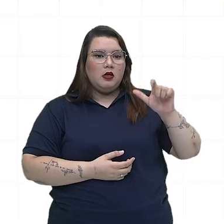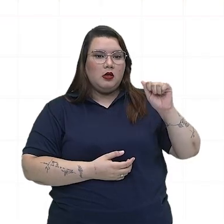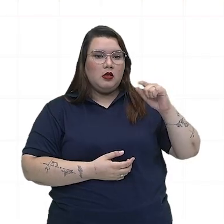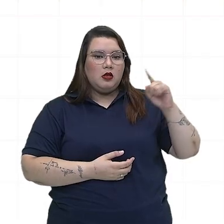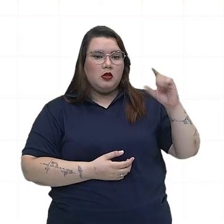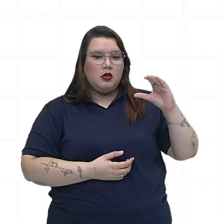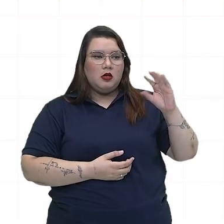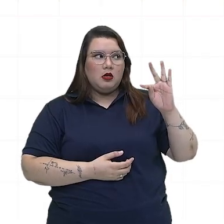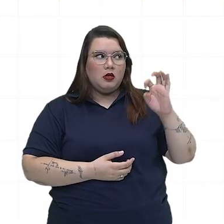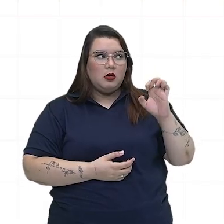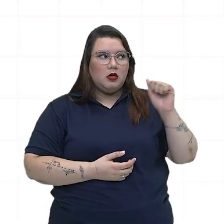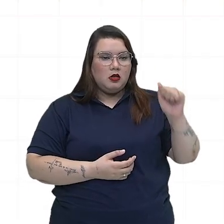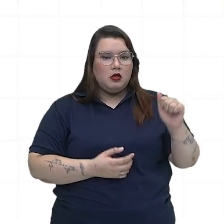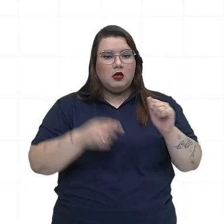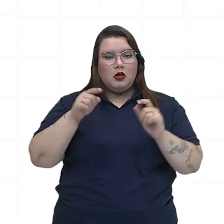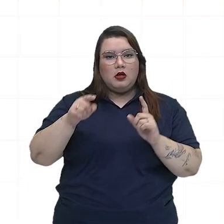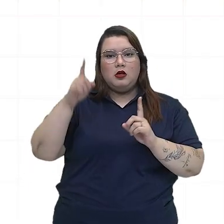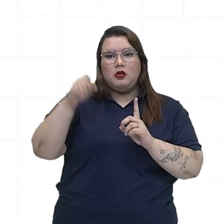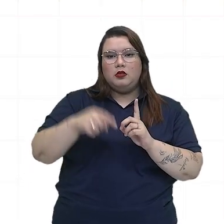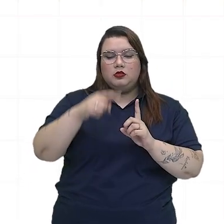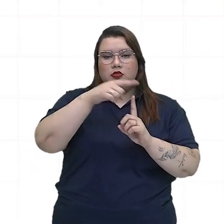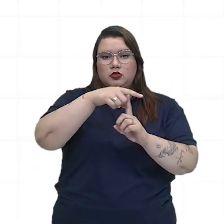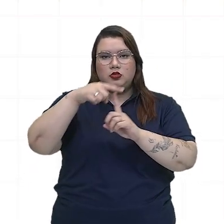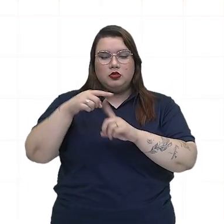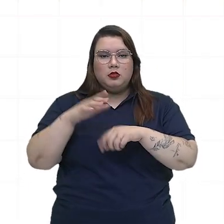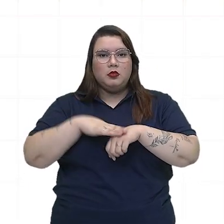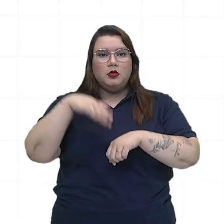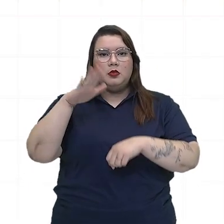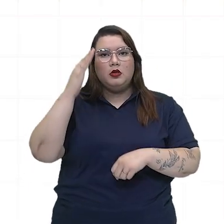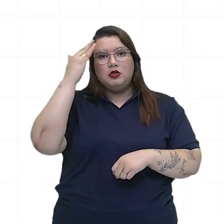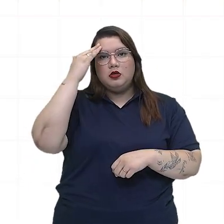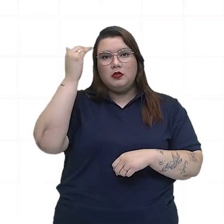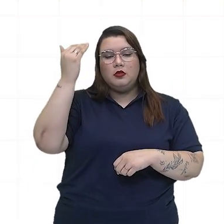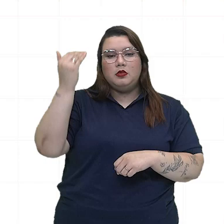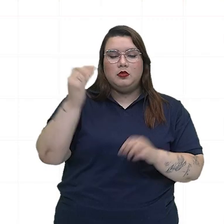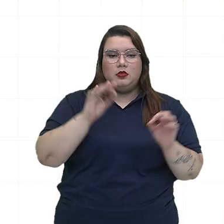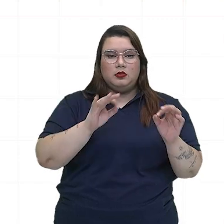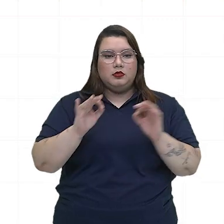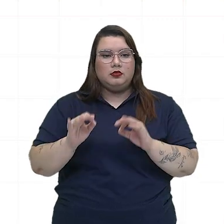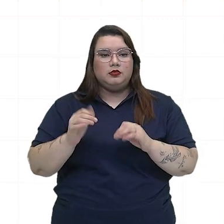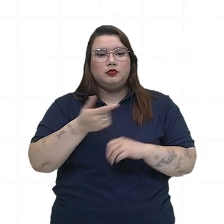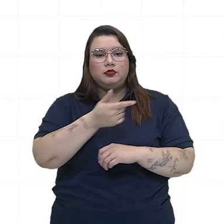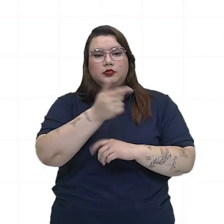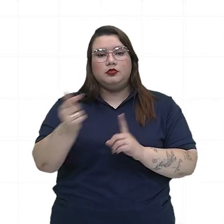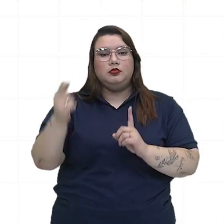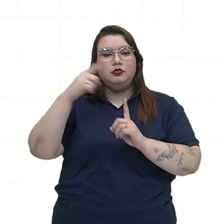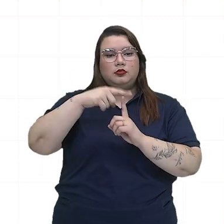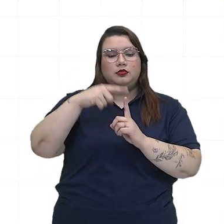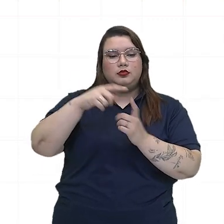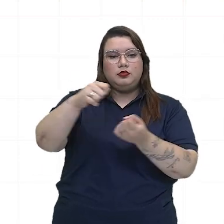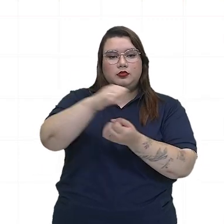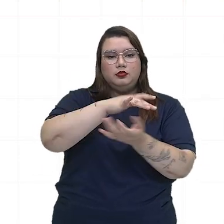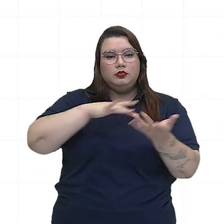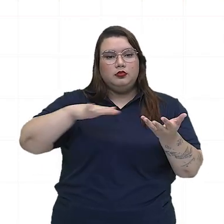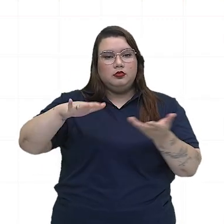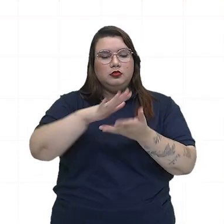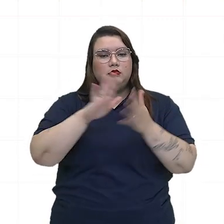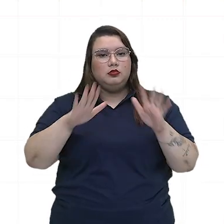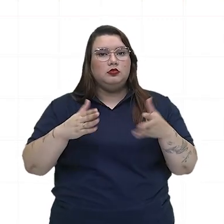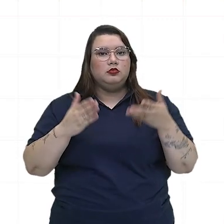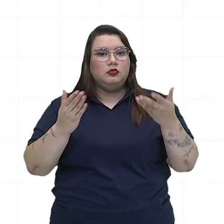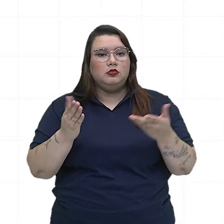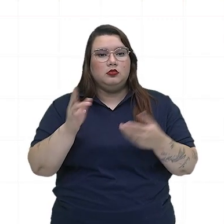galáxias espirais, elas são os tipos de galáxias mais conhecidas. Um outro tipo de galáxia são as